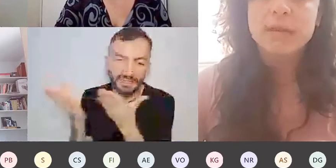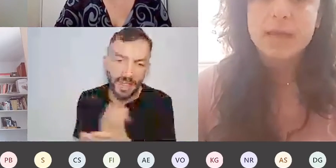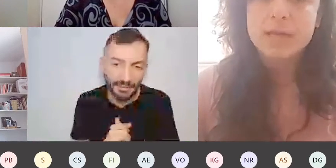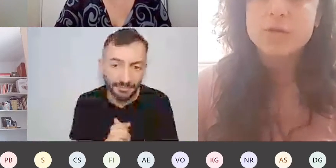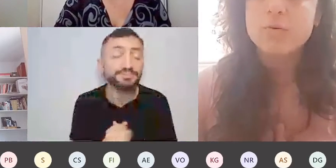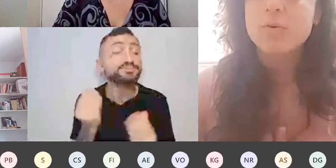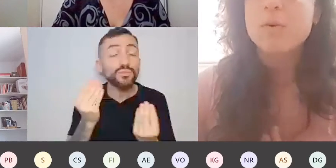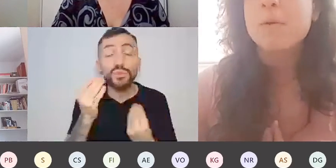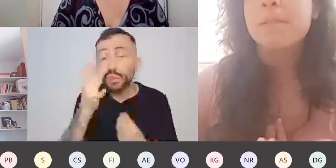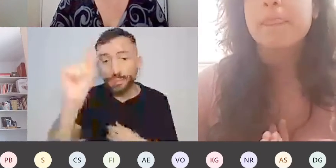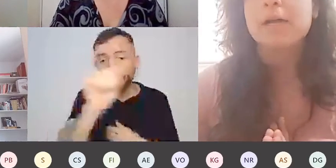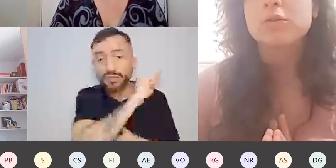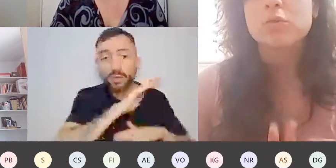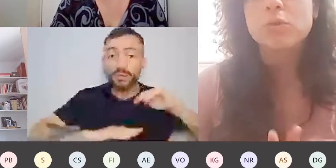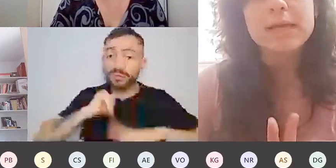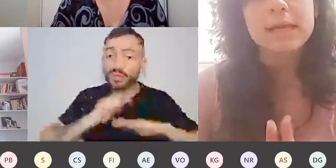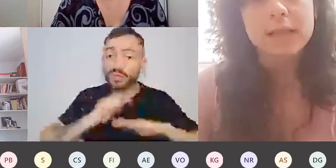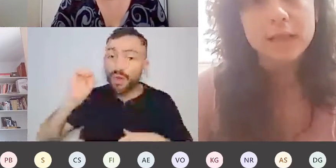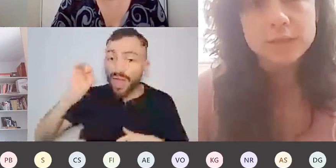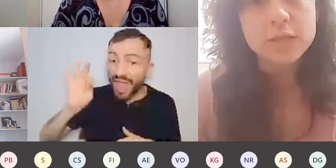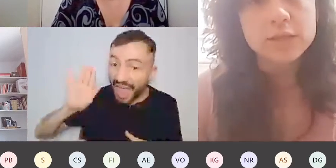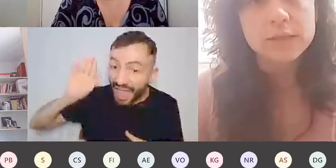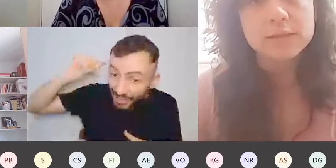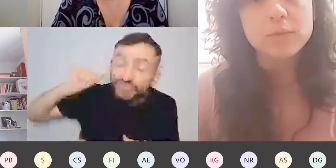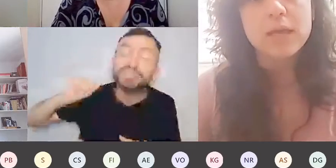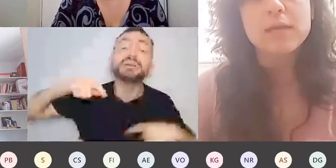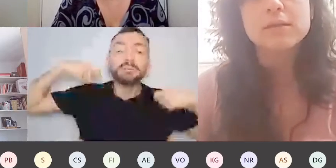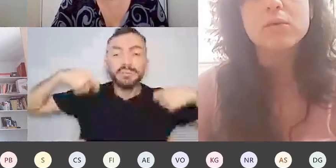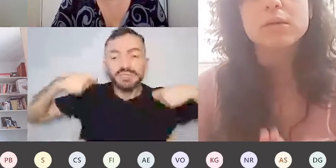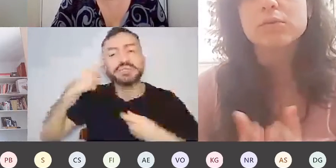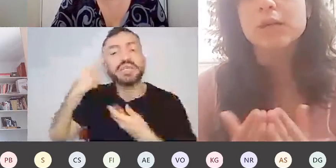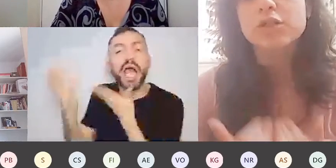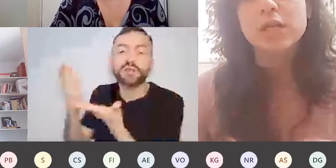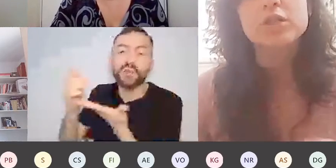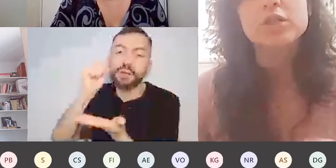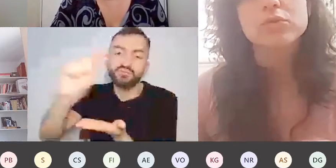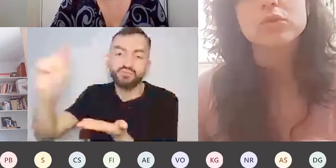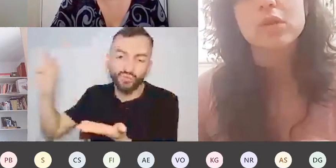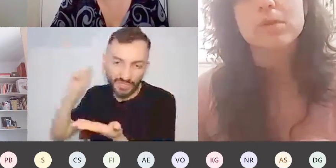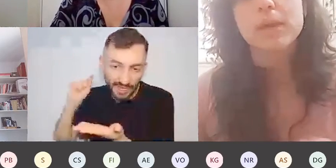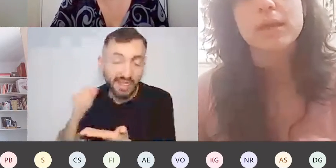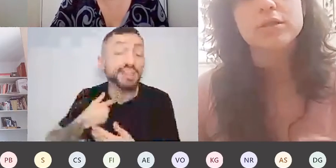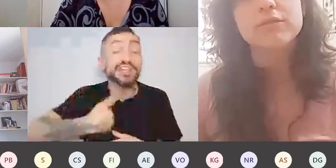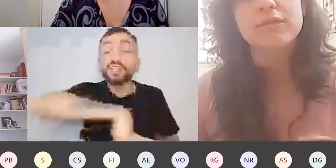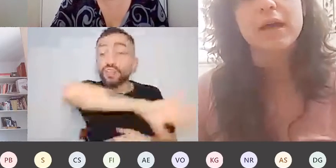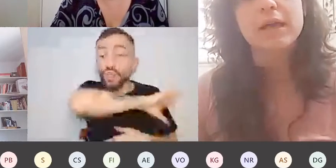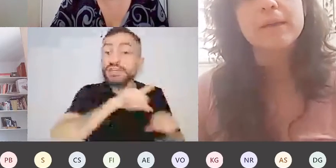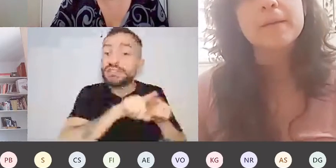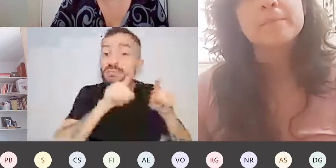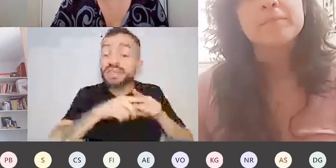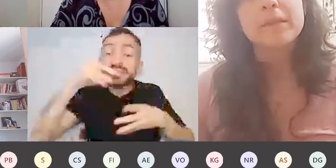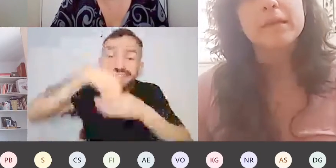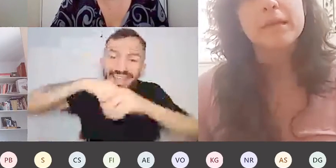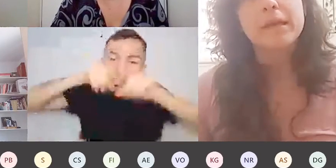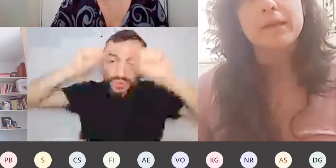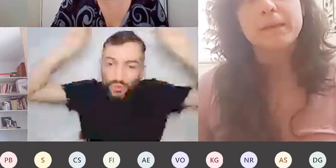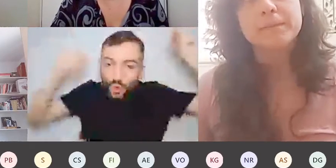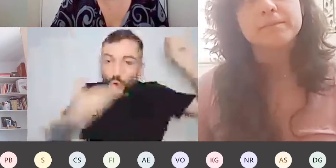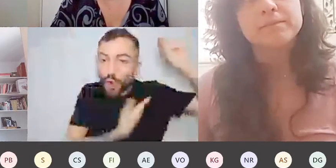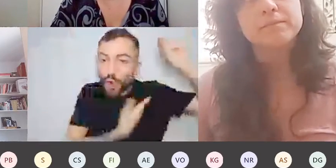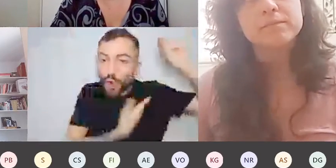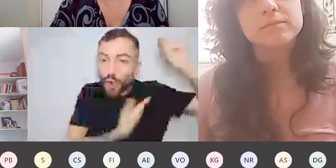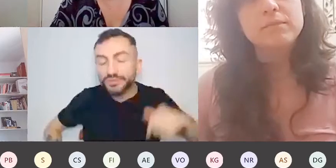ponto de vista ético, atua e atende diante dessas mulheres e quanto a gente institucionalmente vai